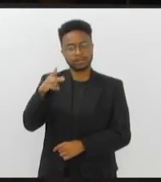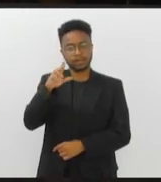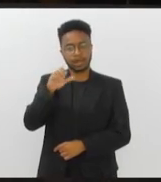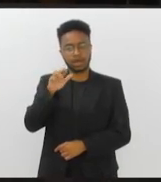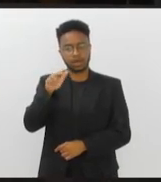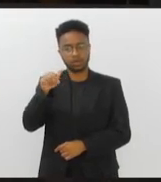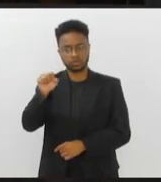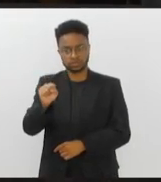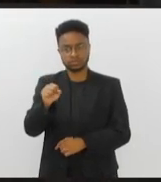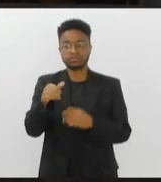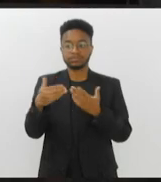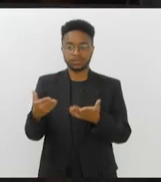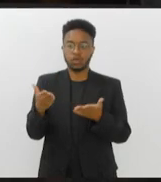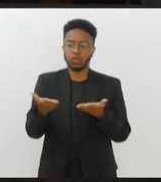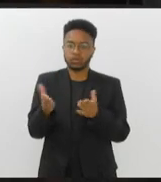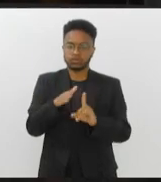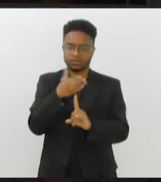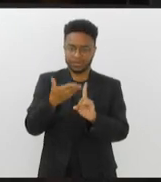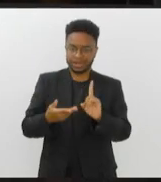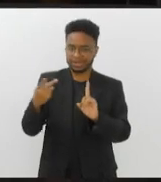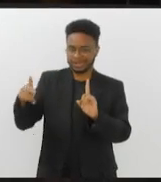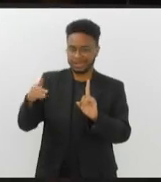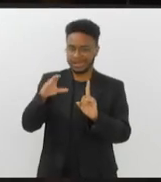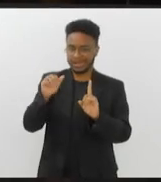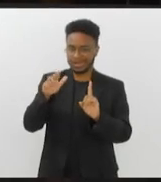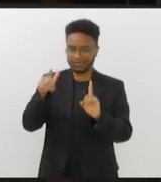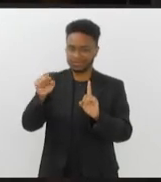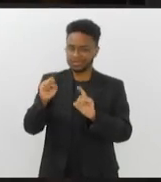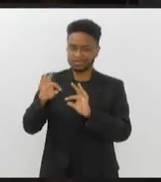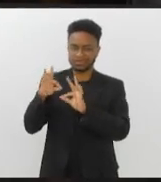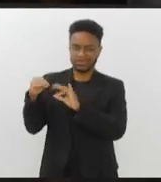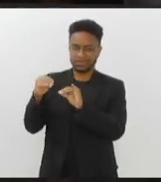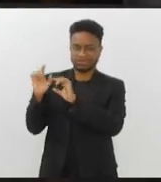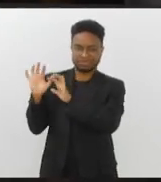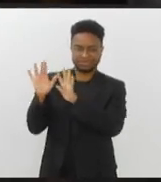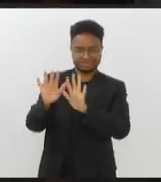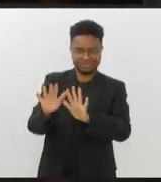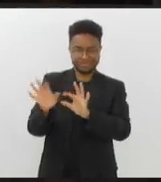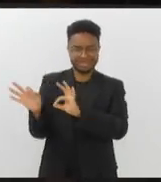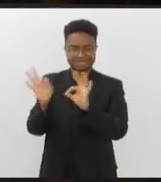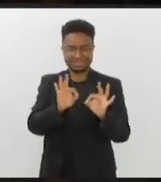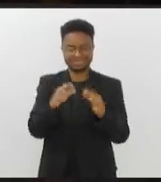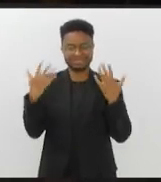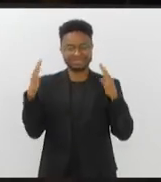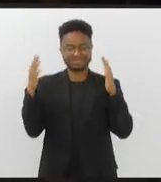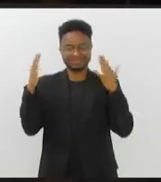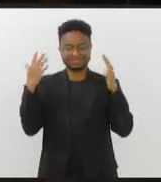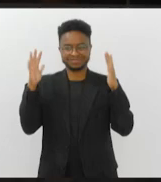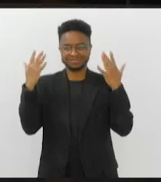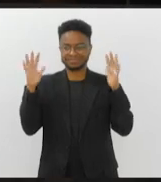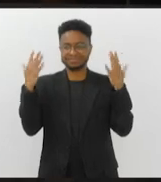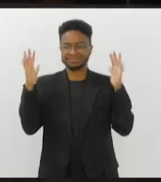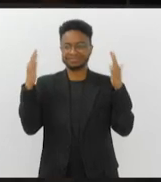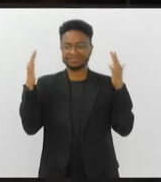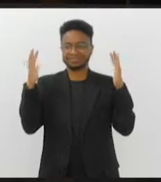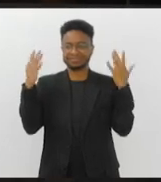Ou seja, a homenagem hoje aqui é do Carlos Roberto, né? Uma salva de palmas.